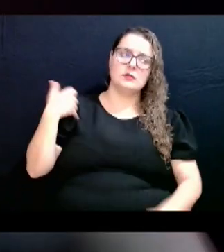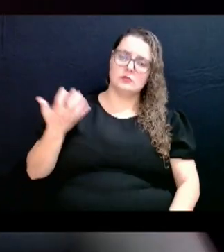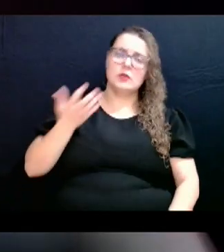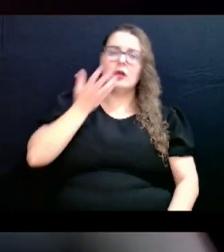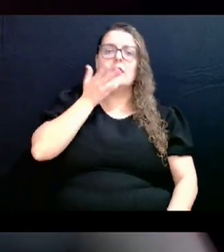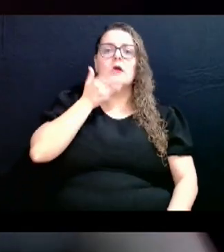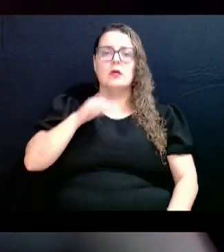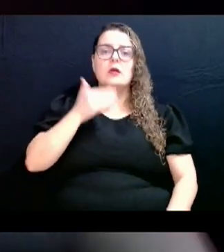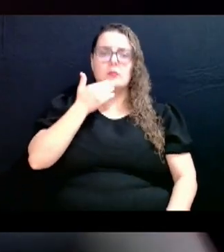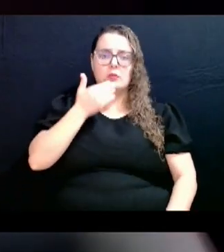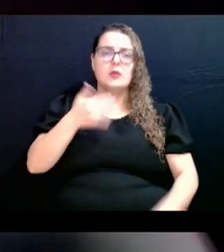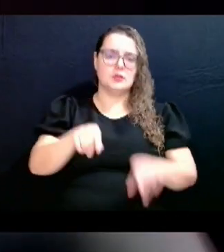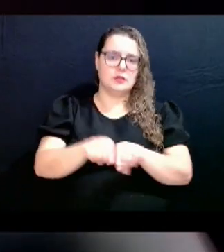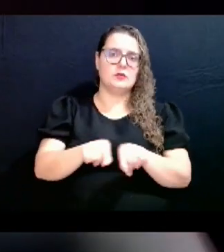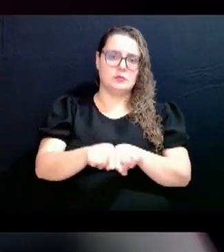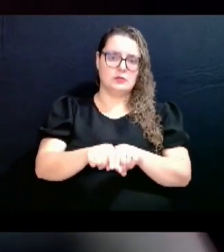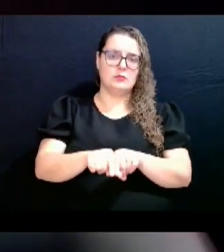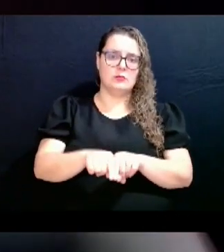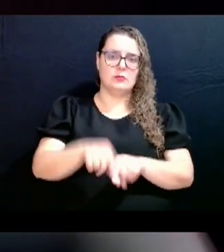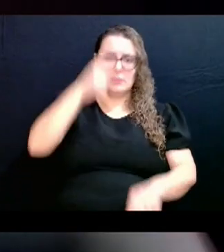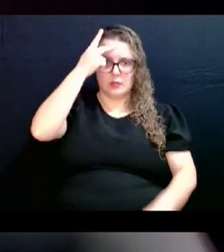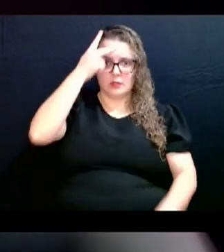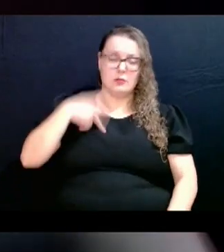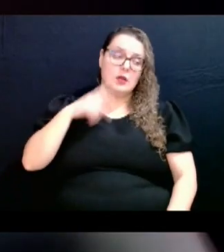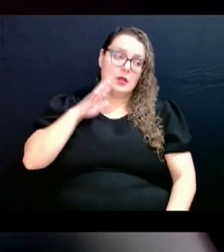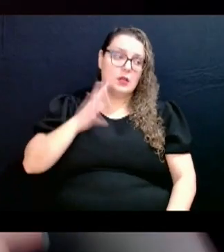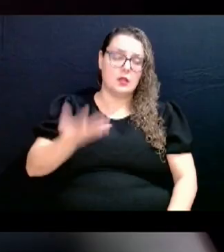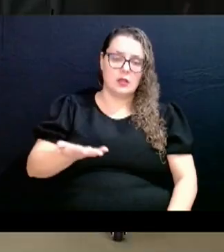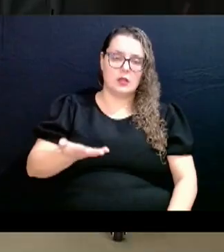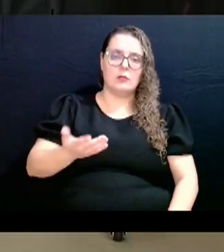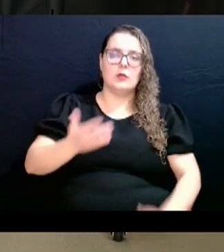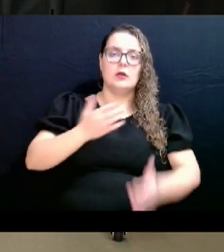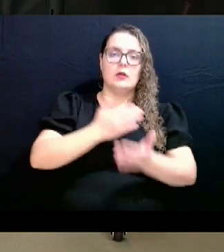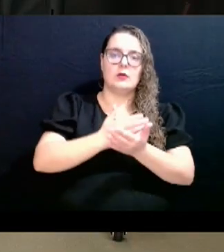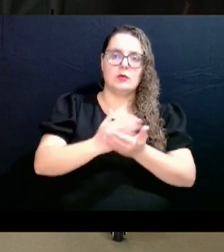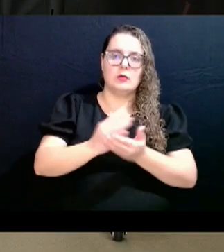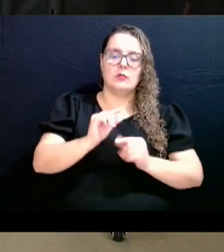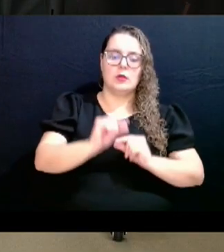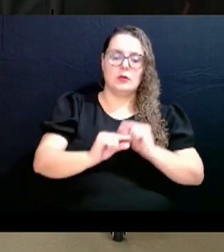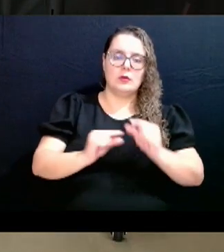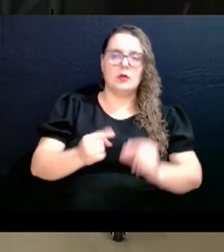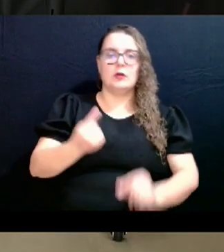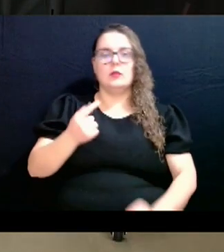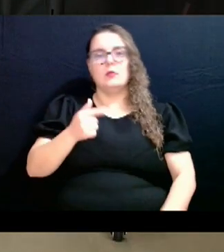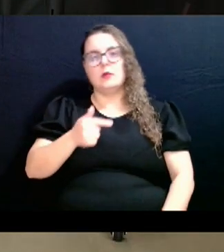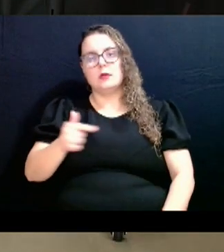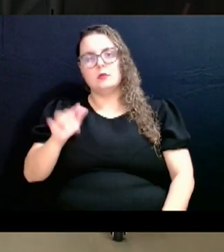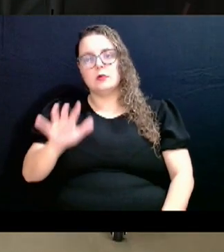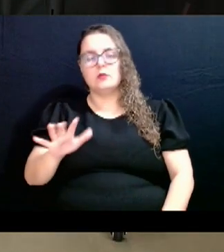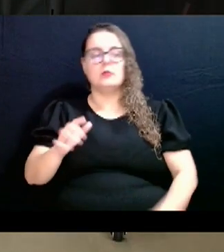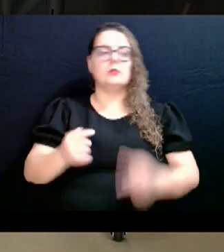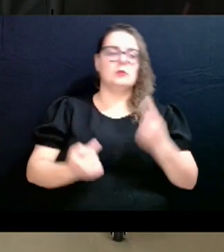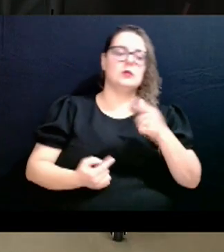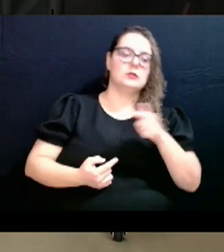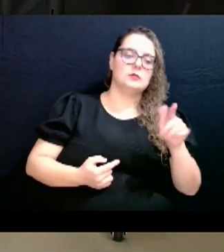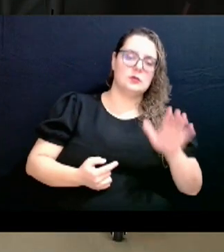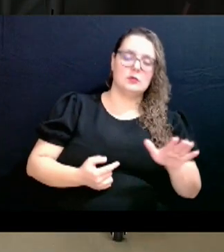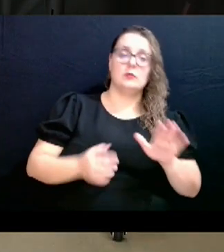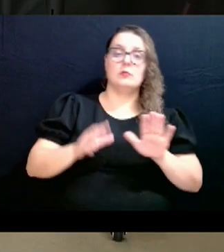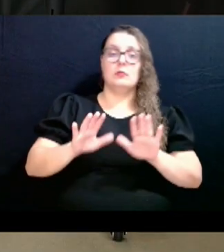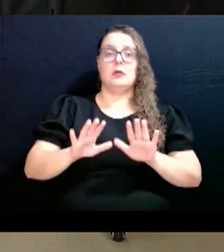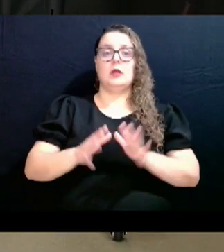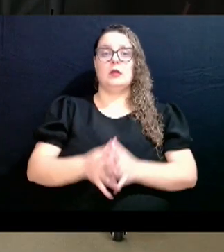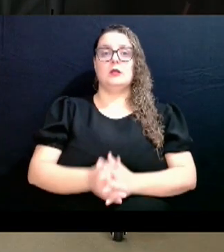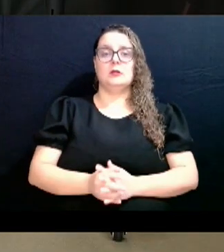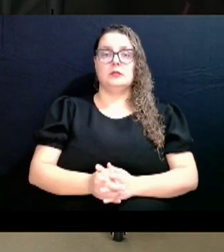também. Para ela é legal isso. Mas a gente começa gradativamente, às vezes uma semana com um, uma semana com outro. Só que a gente, e depois